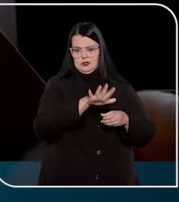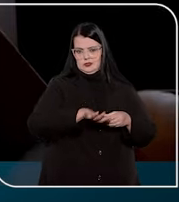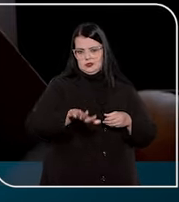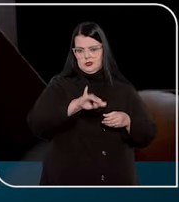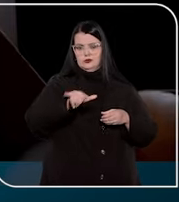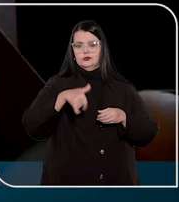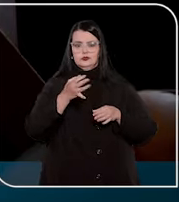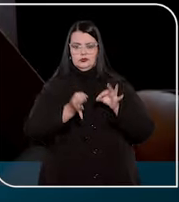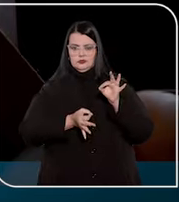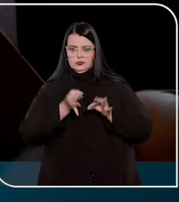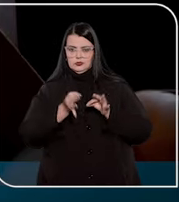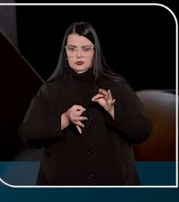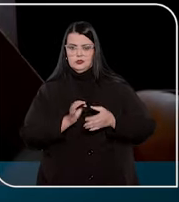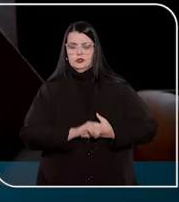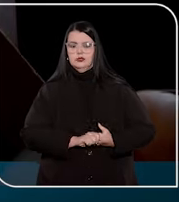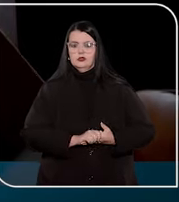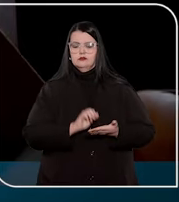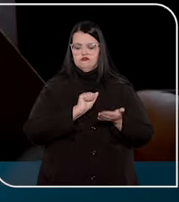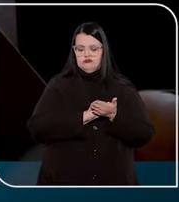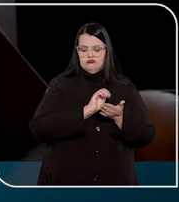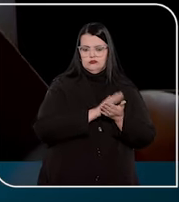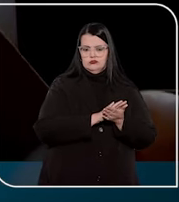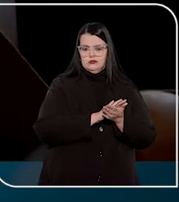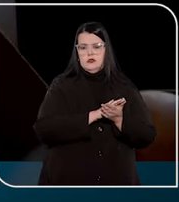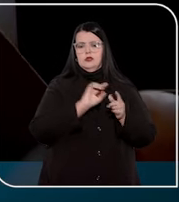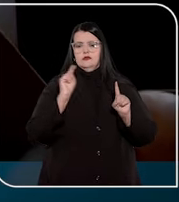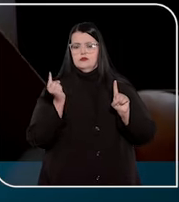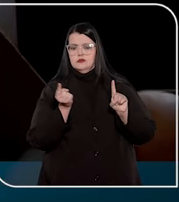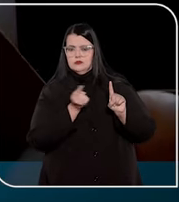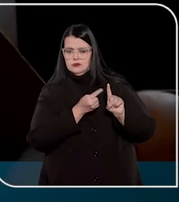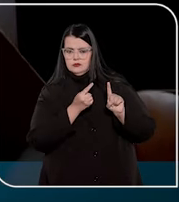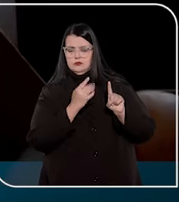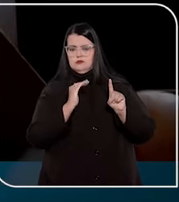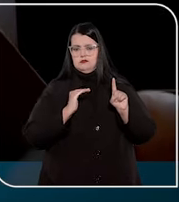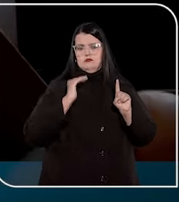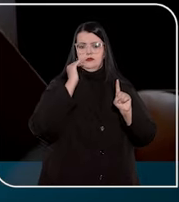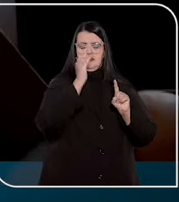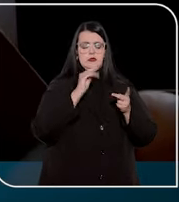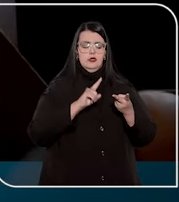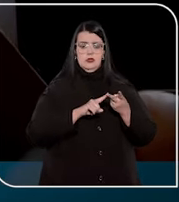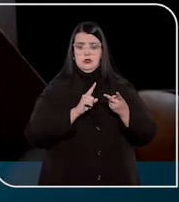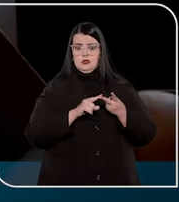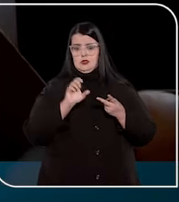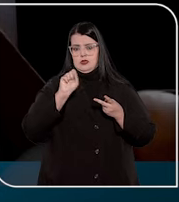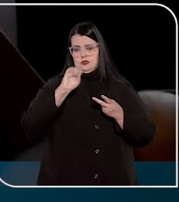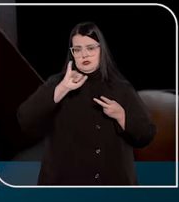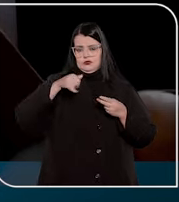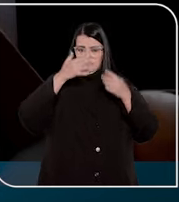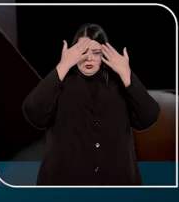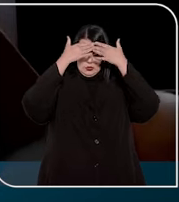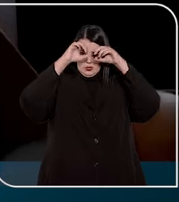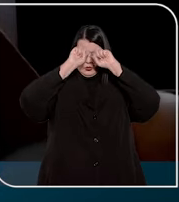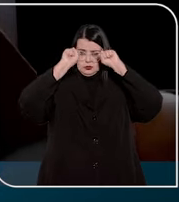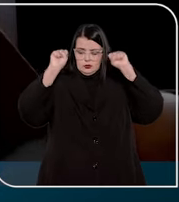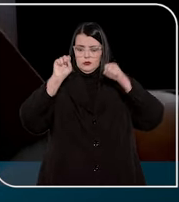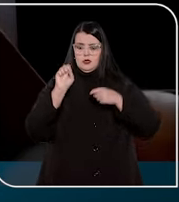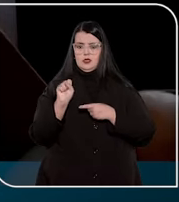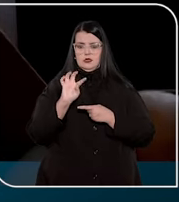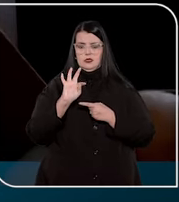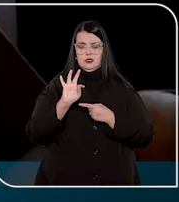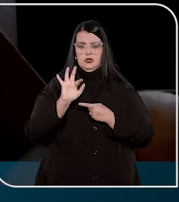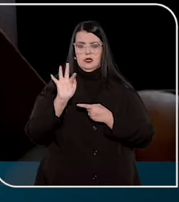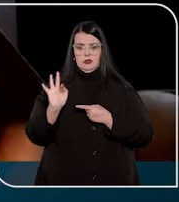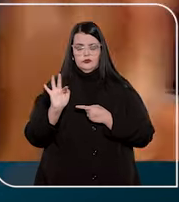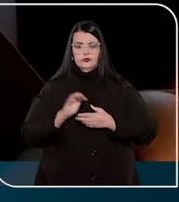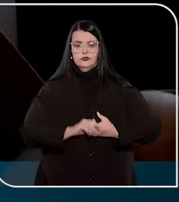que o juízo de primeira instância, o tribunal, o STJ e o STF são como